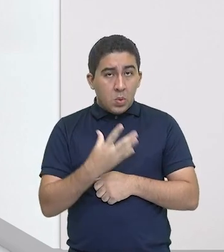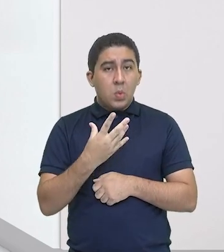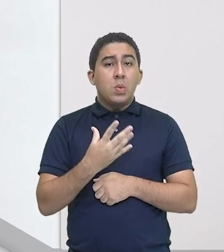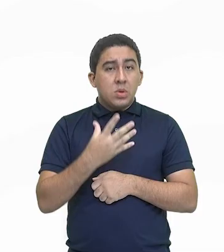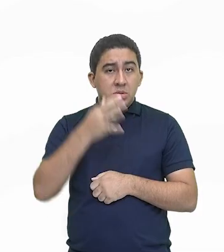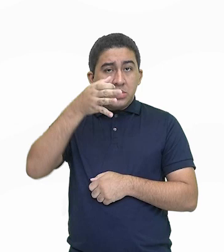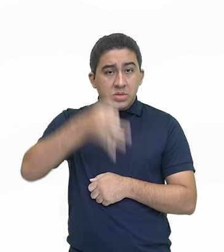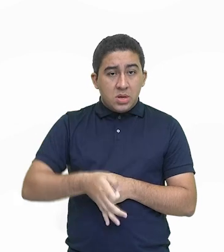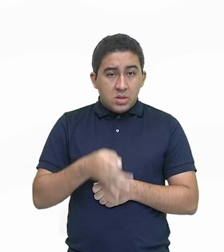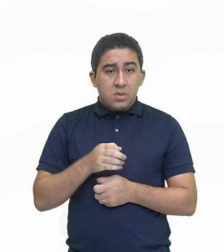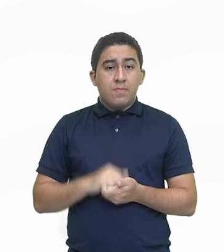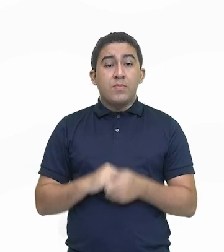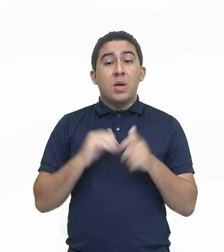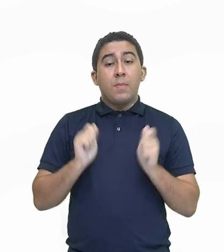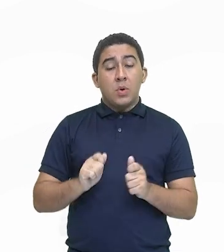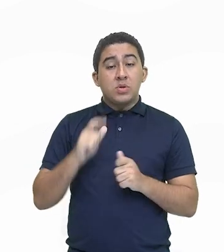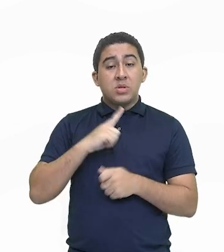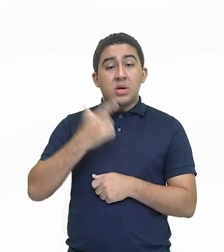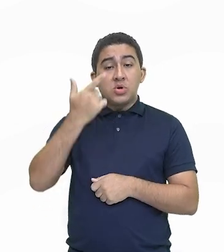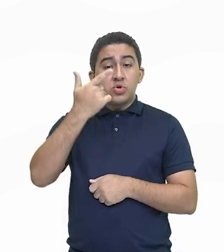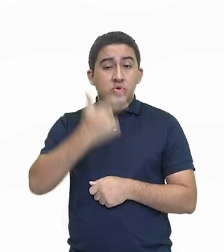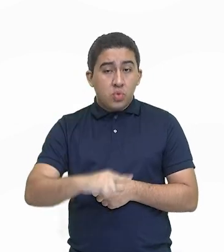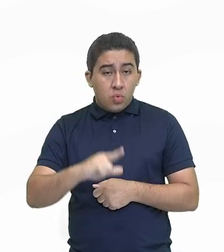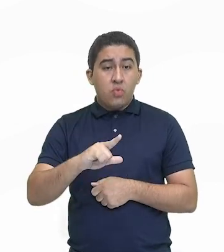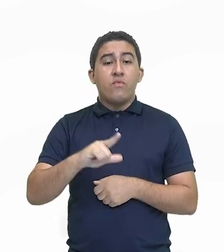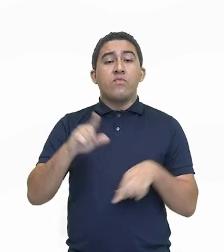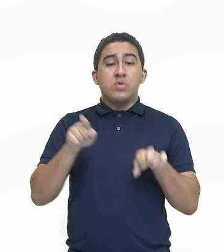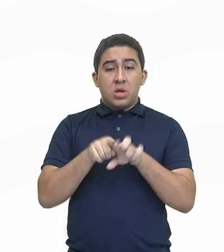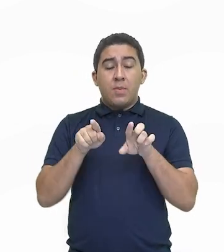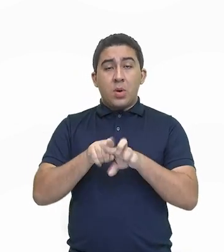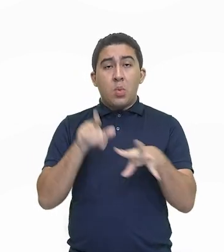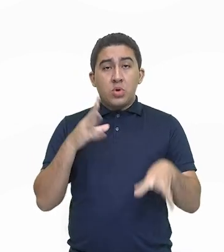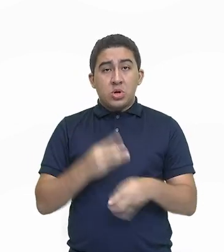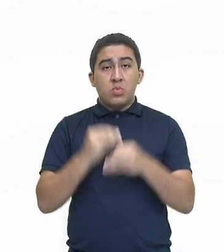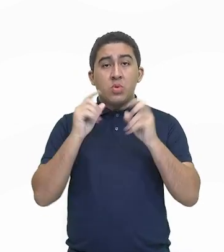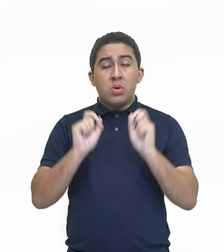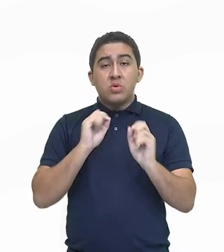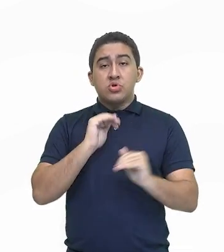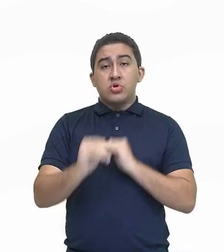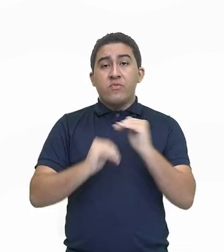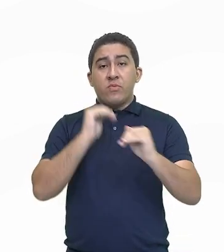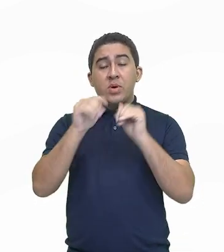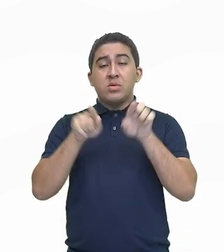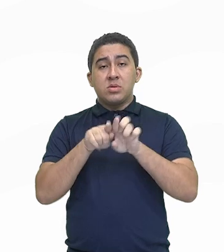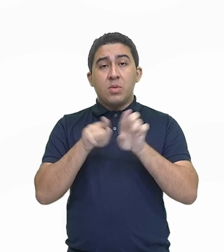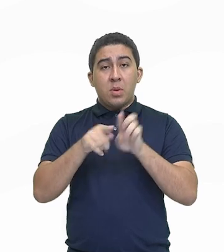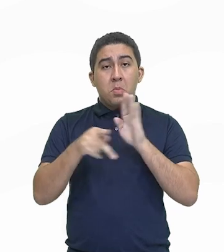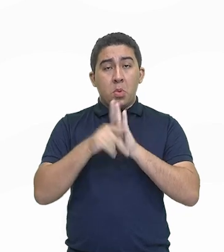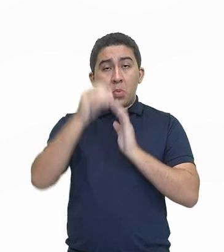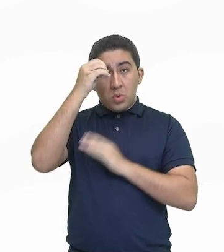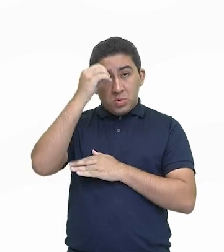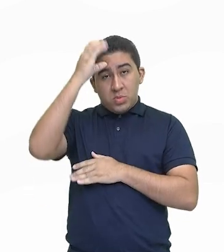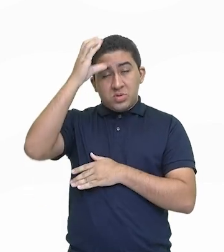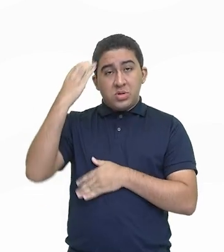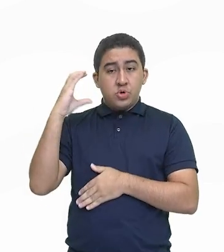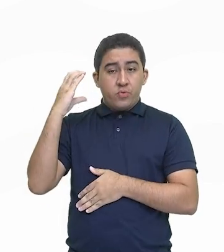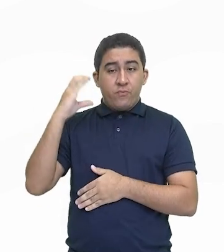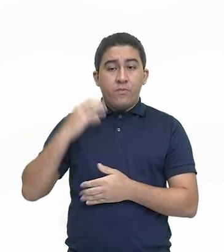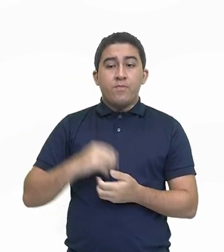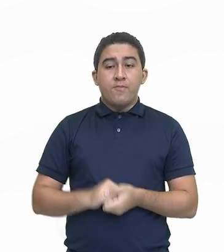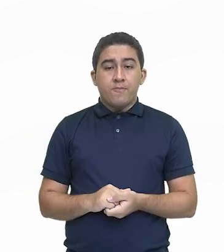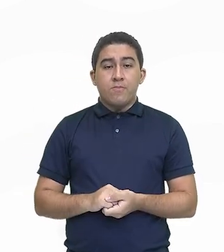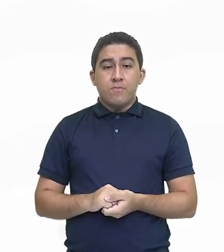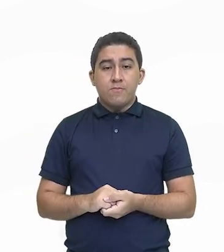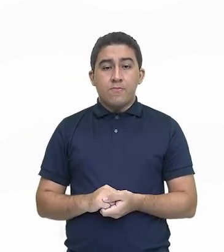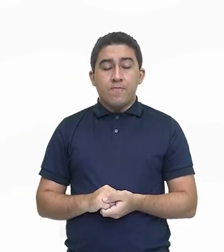confiáveis, você possa repetir e contribuir ali para o desenvolvimento e avanço do conhecimento científico.